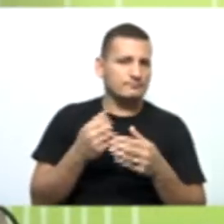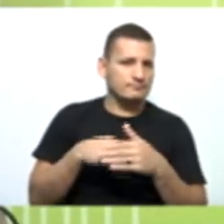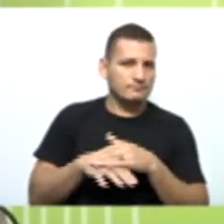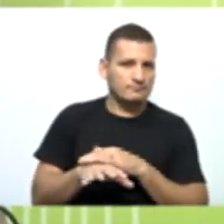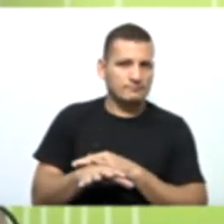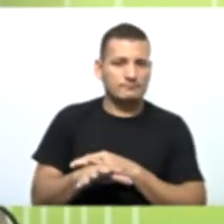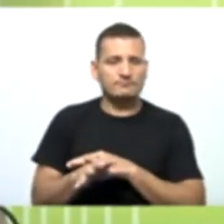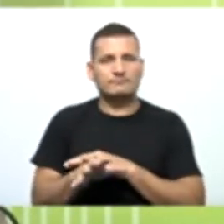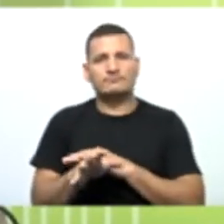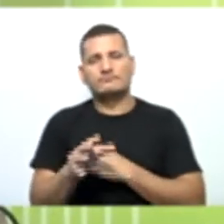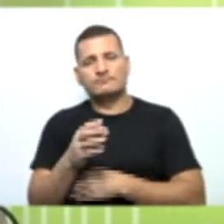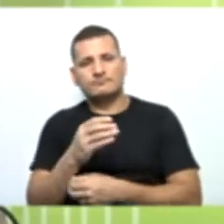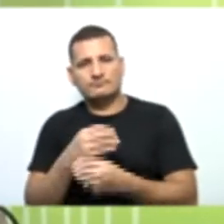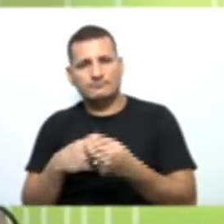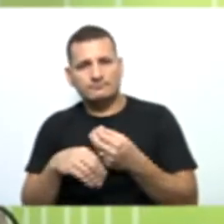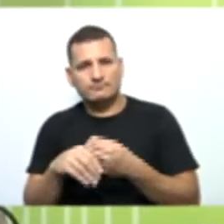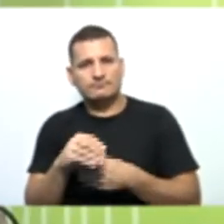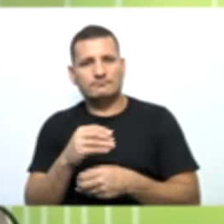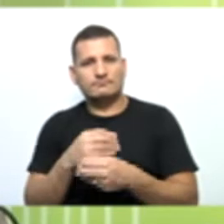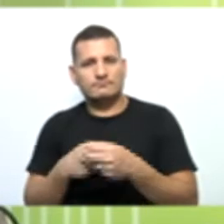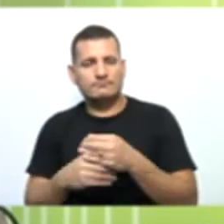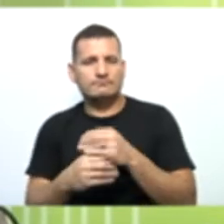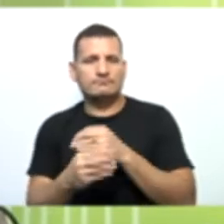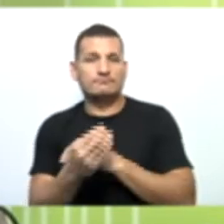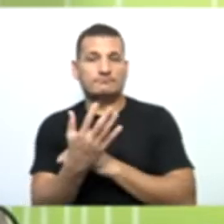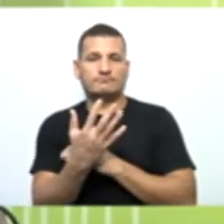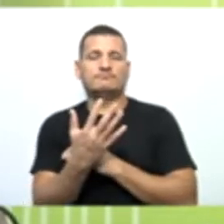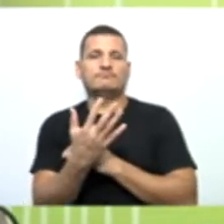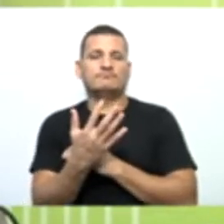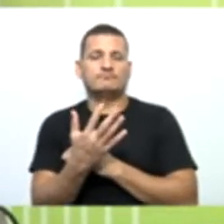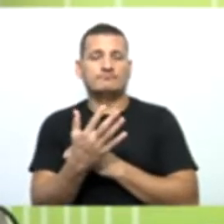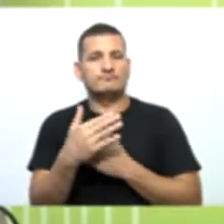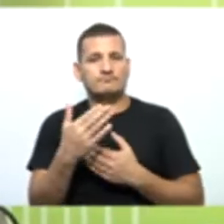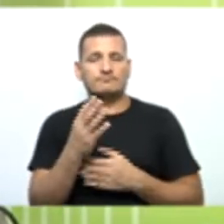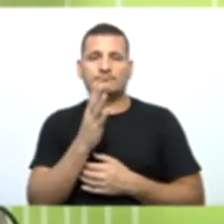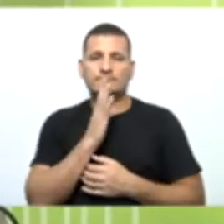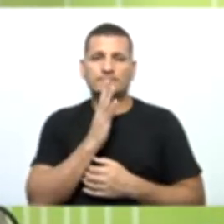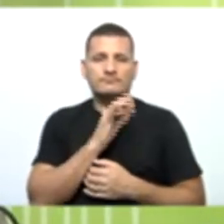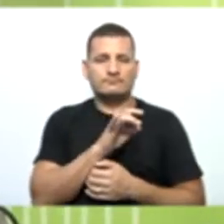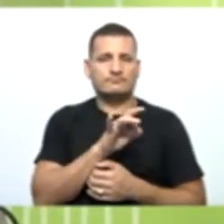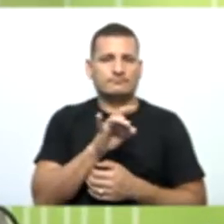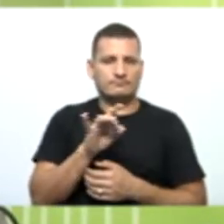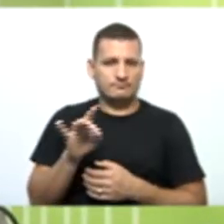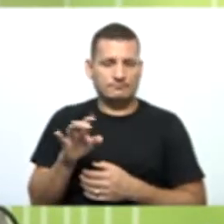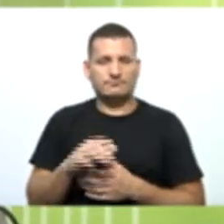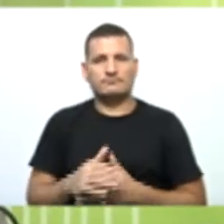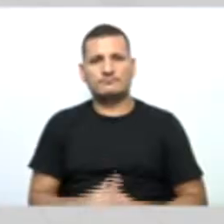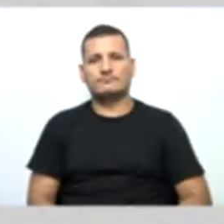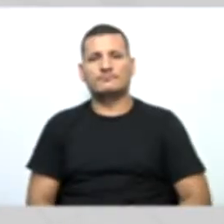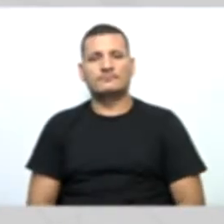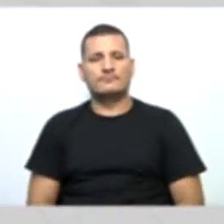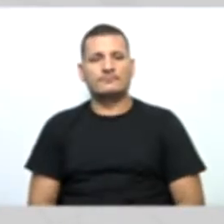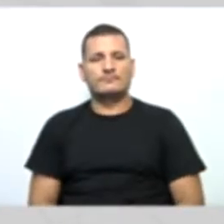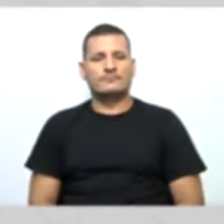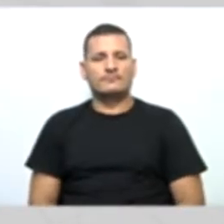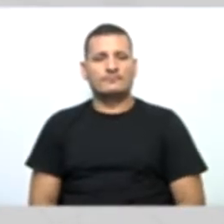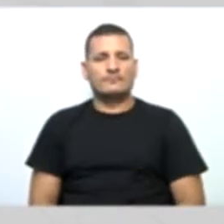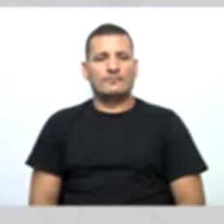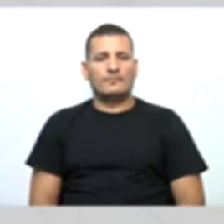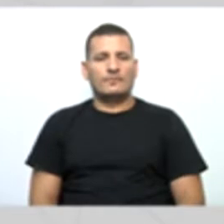qual é a etapa de processamento e qual é a entrada de saída. Para isso, vamos conhecer cada uma delas. Vamos lá.